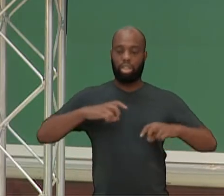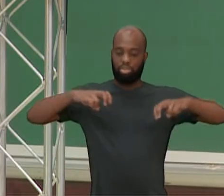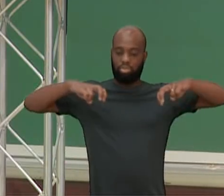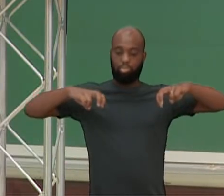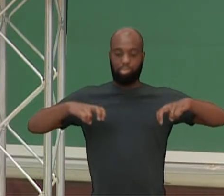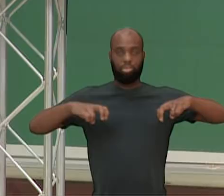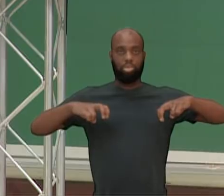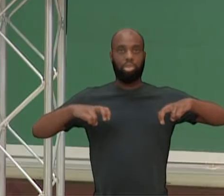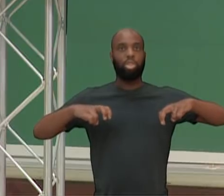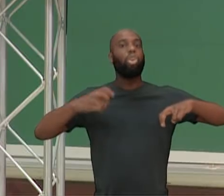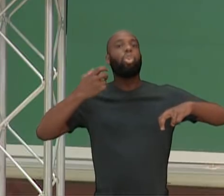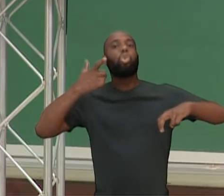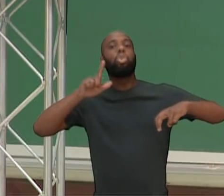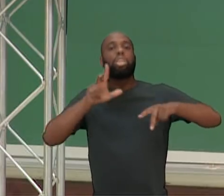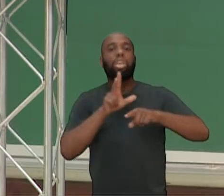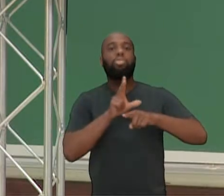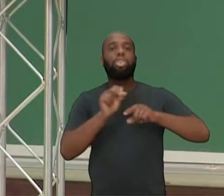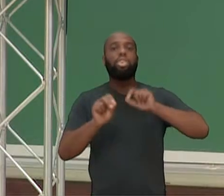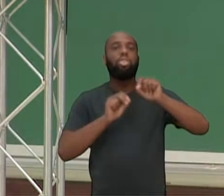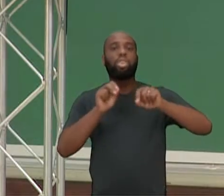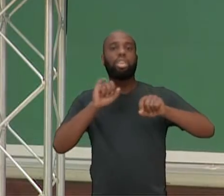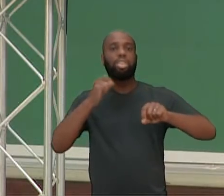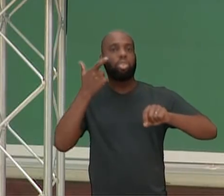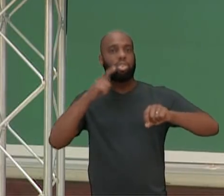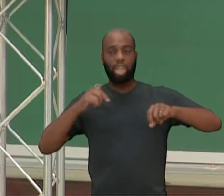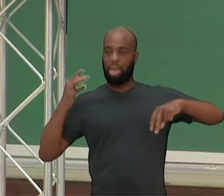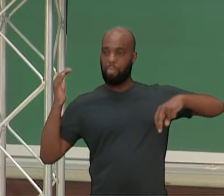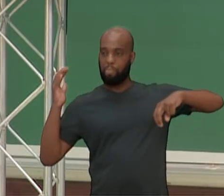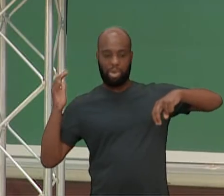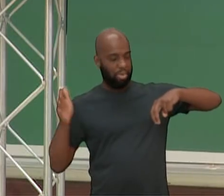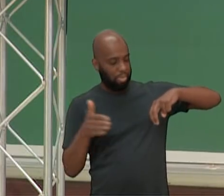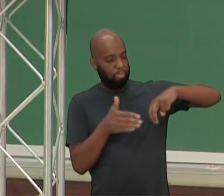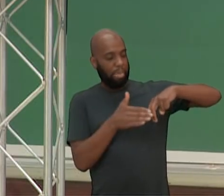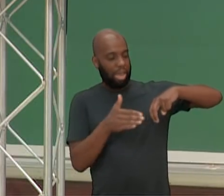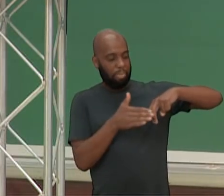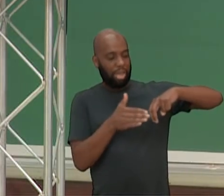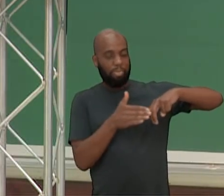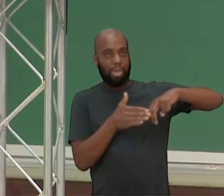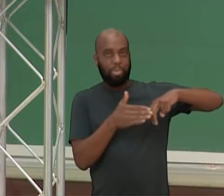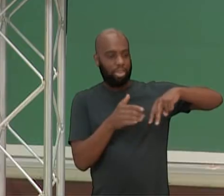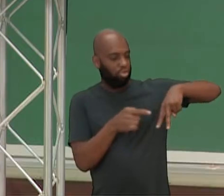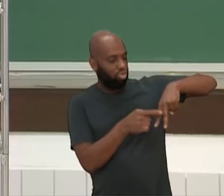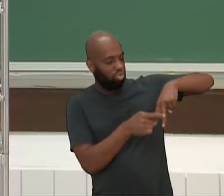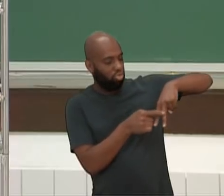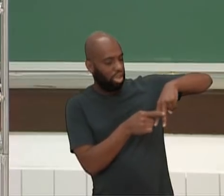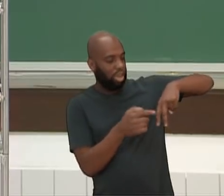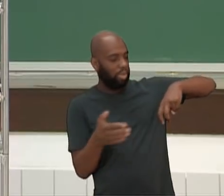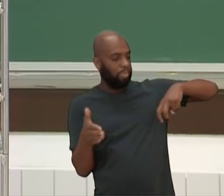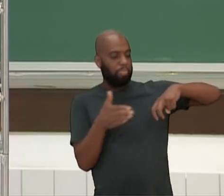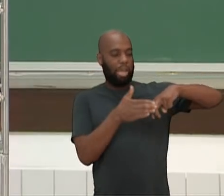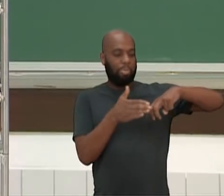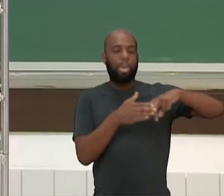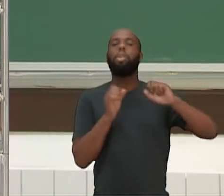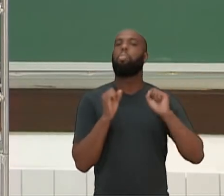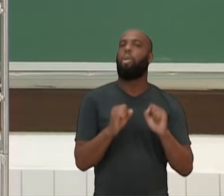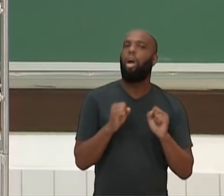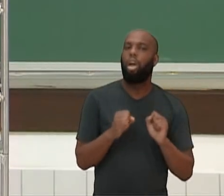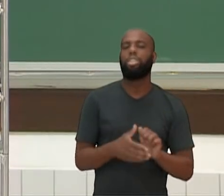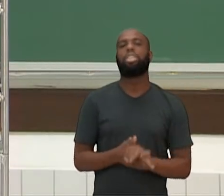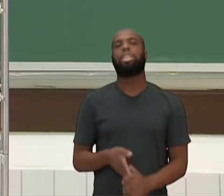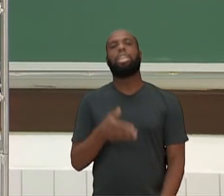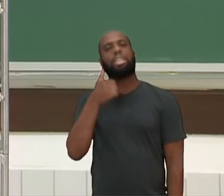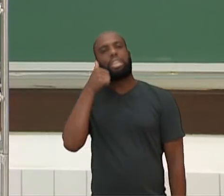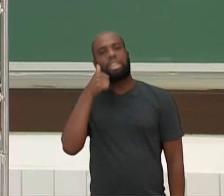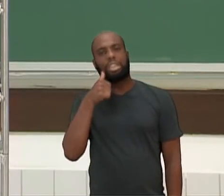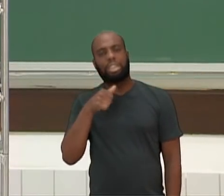vence a luta quem tocar primeiro a mão em um dos joelhos do oponente. Então, veja, crianças, mulheres